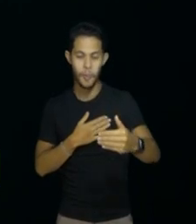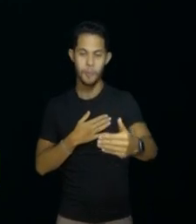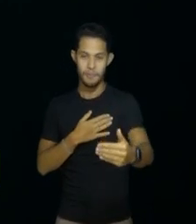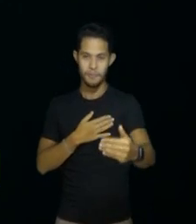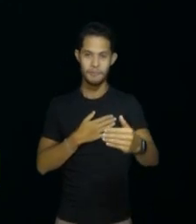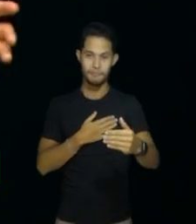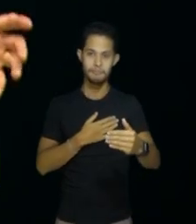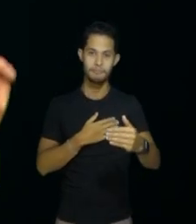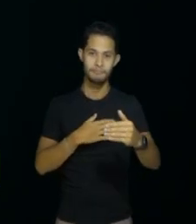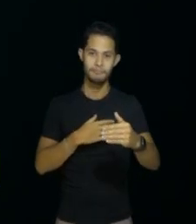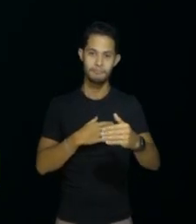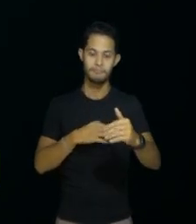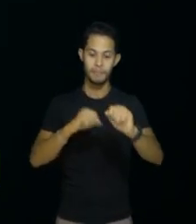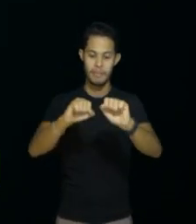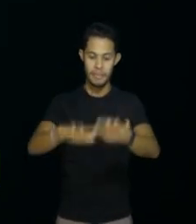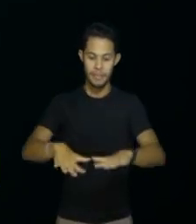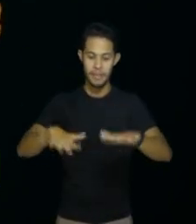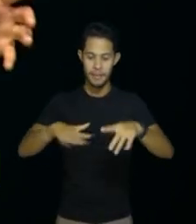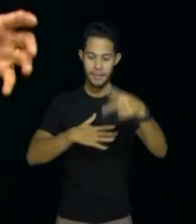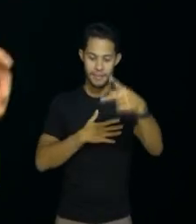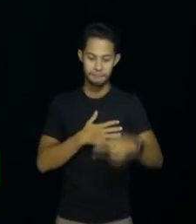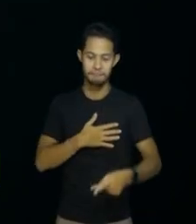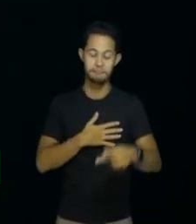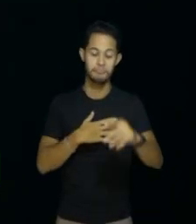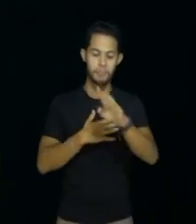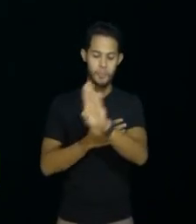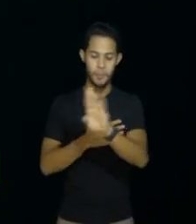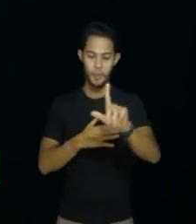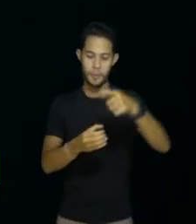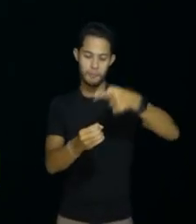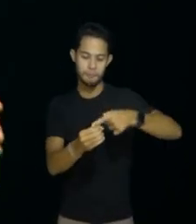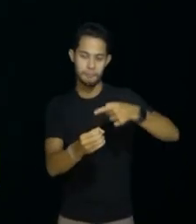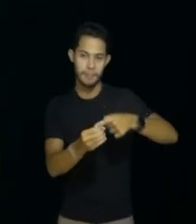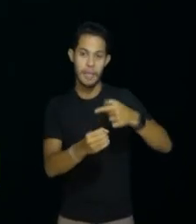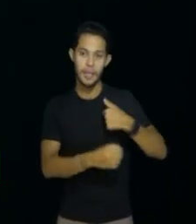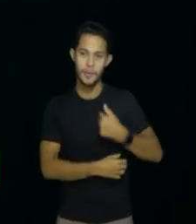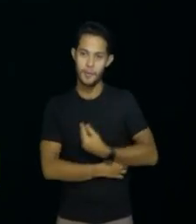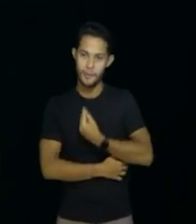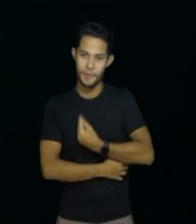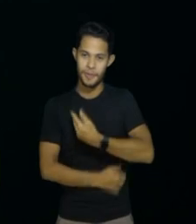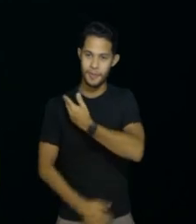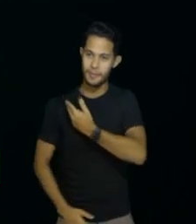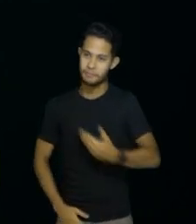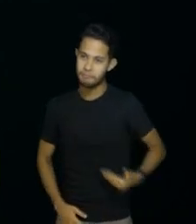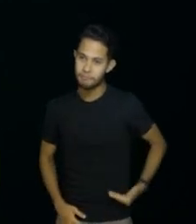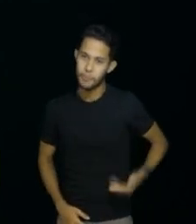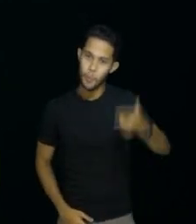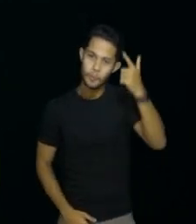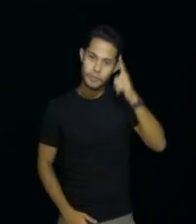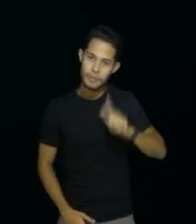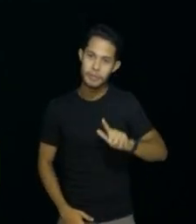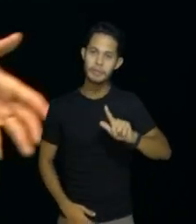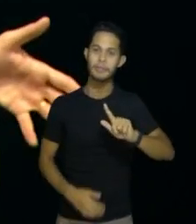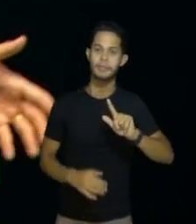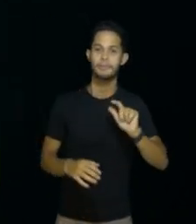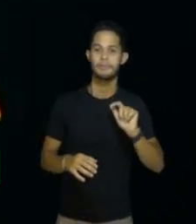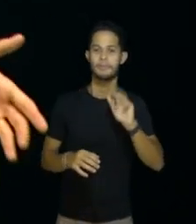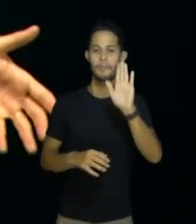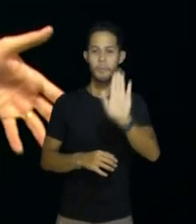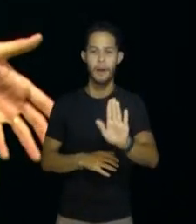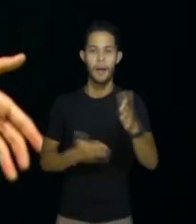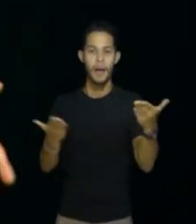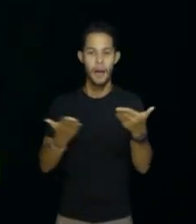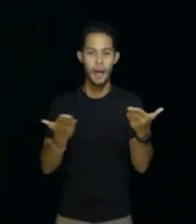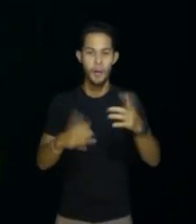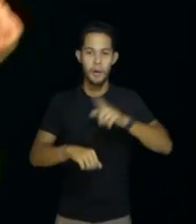partir de Blumenau. Eu tive momentos de muita realização na minha vida pública, mas talvez o meu momento de maior felicidade na vida pública